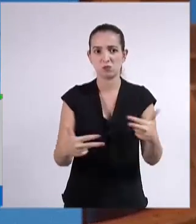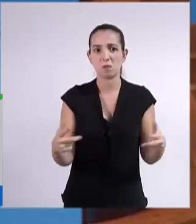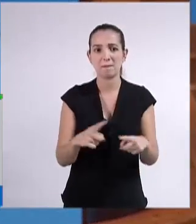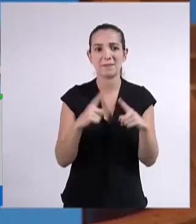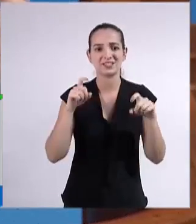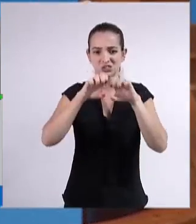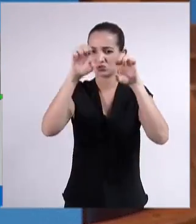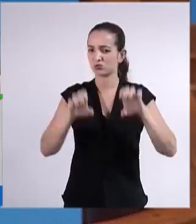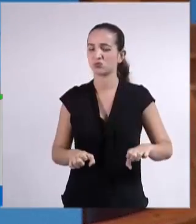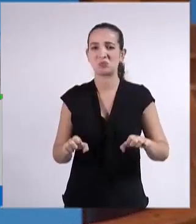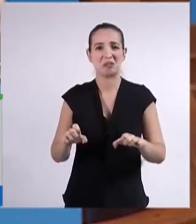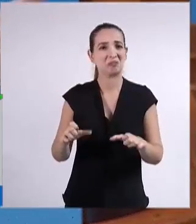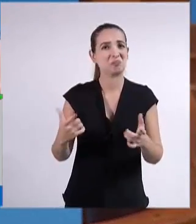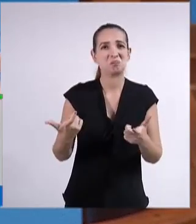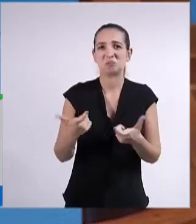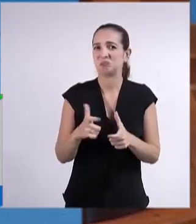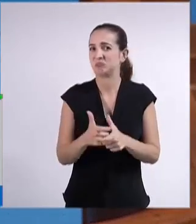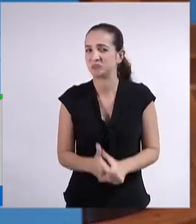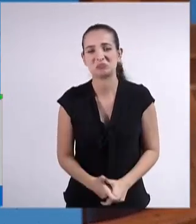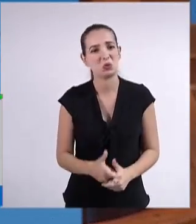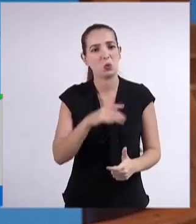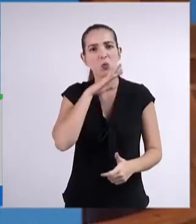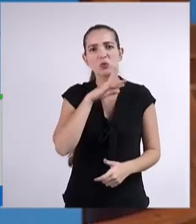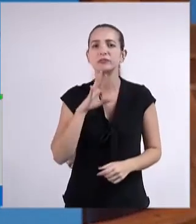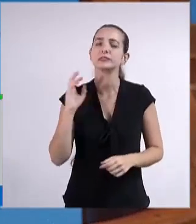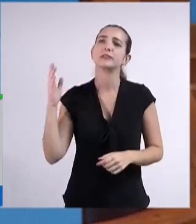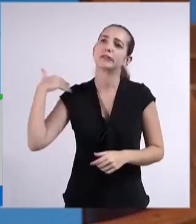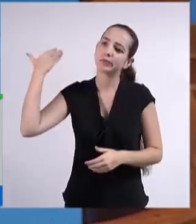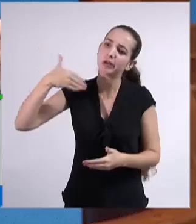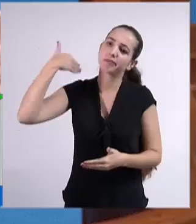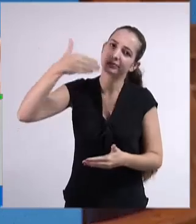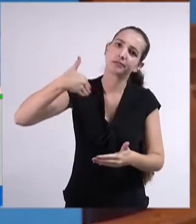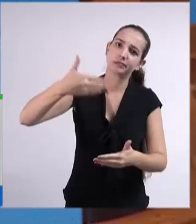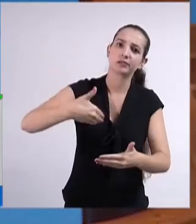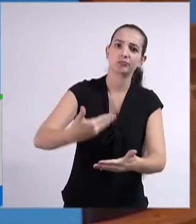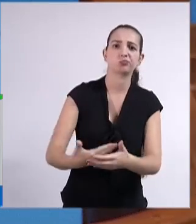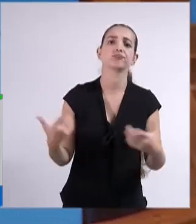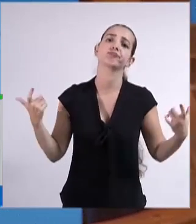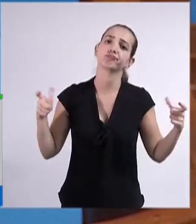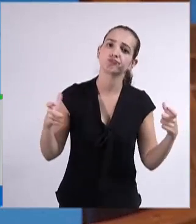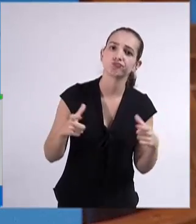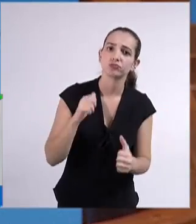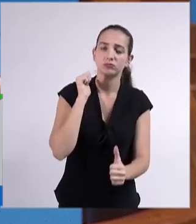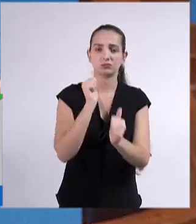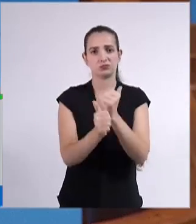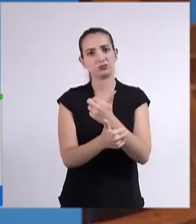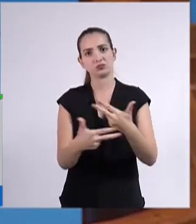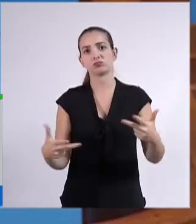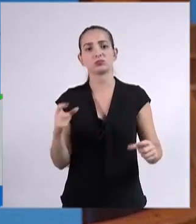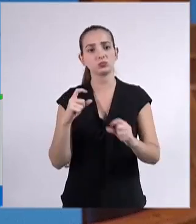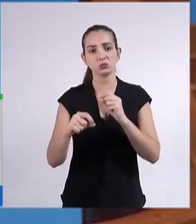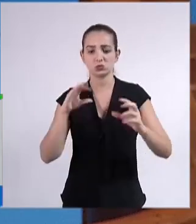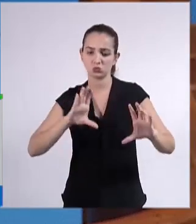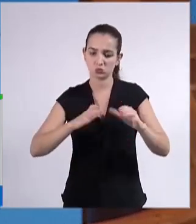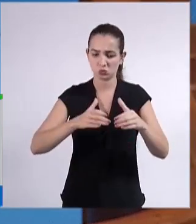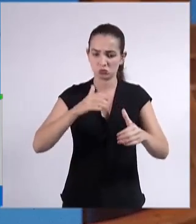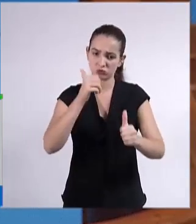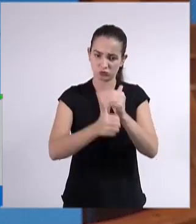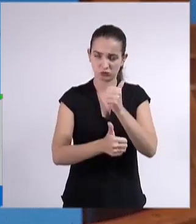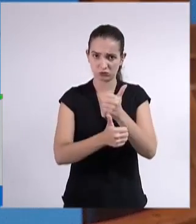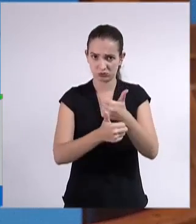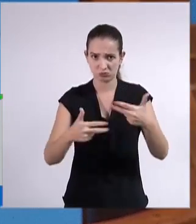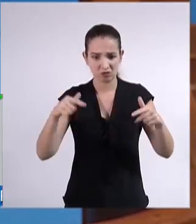vem ocorrendo anos após anos. Infelizmente, a federação não tem um olhar diferente.